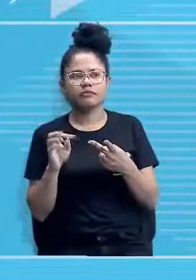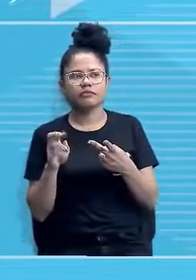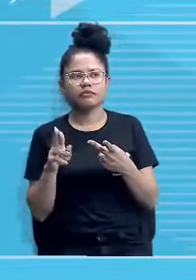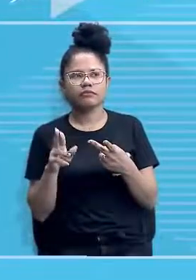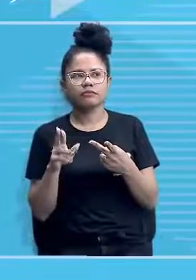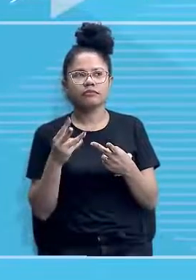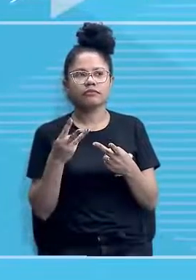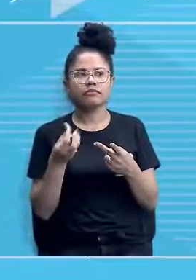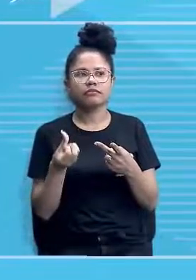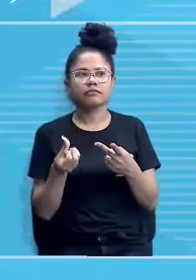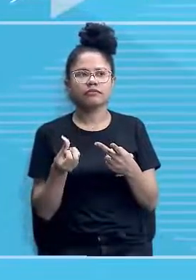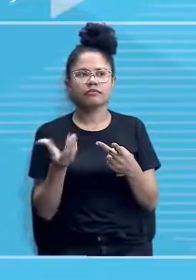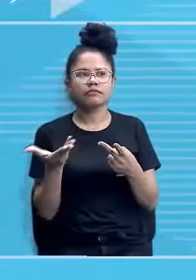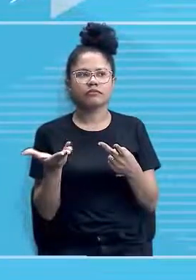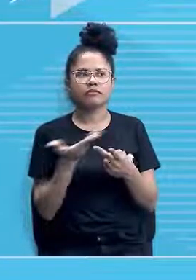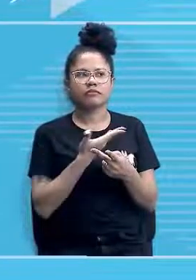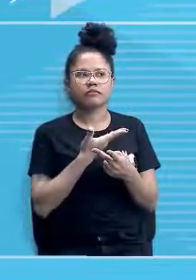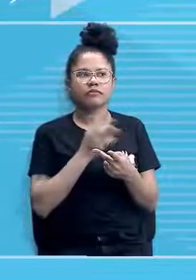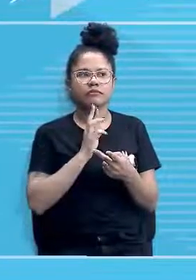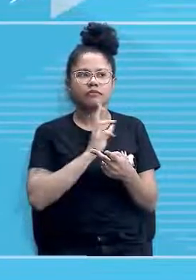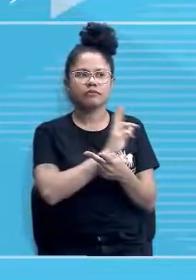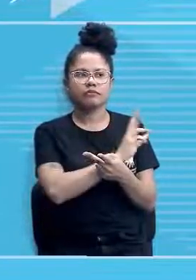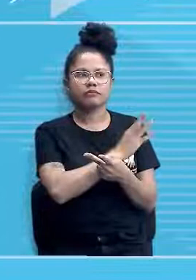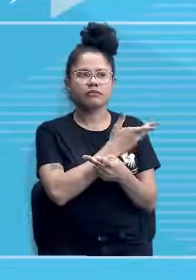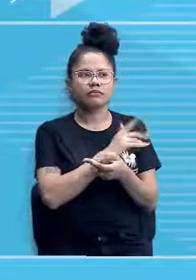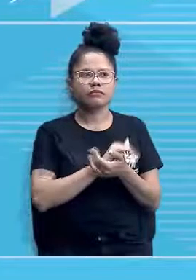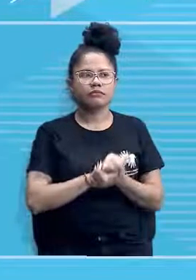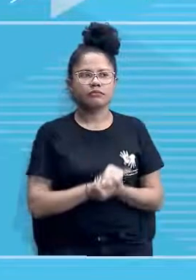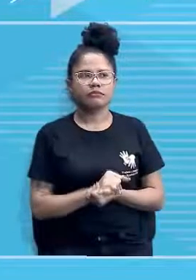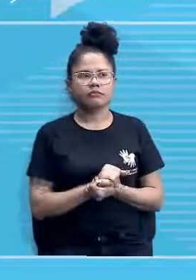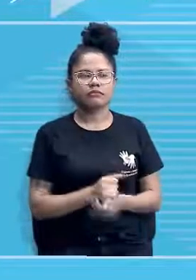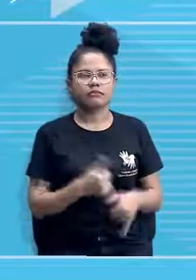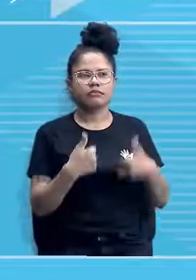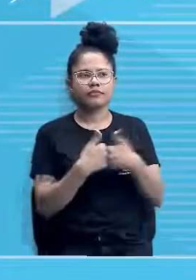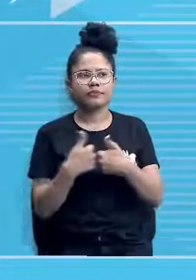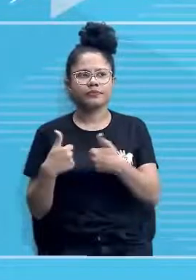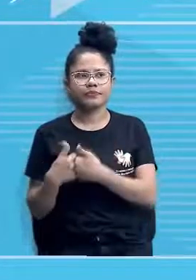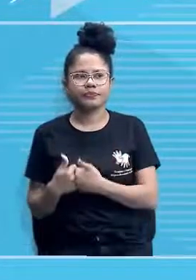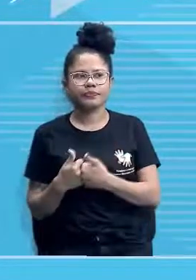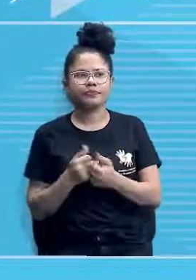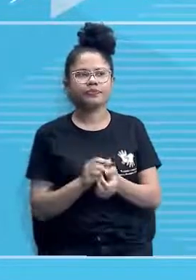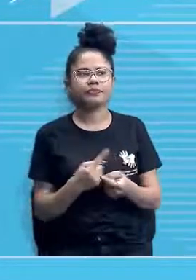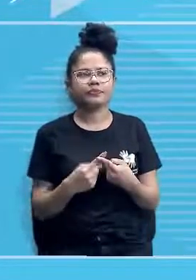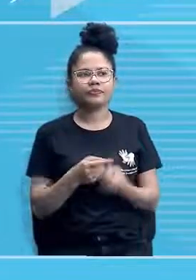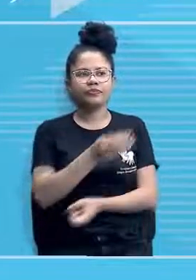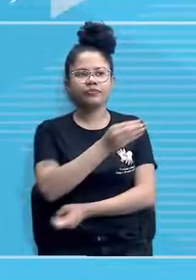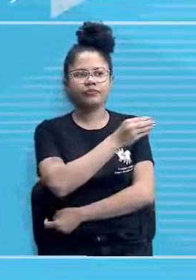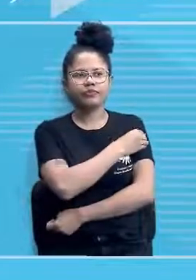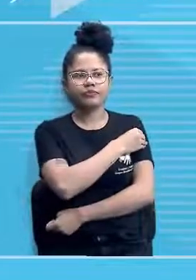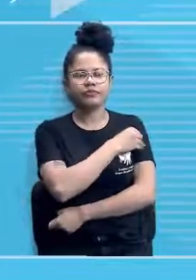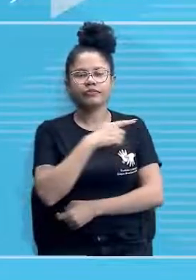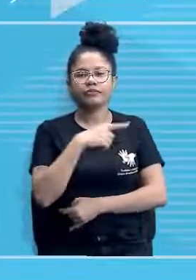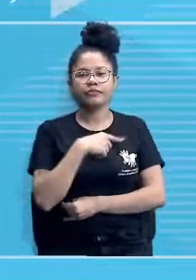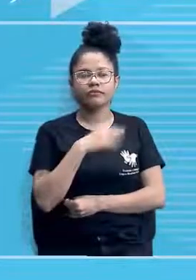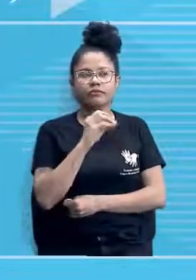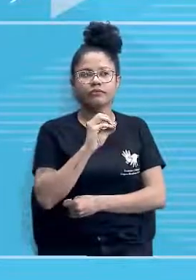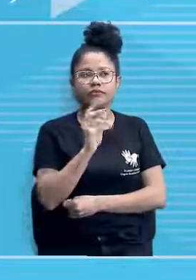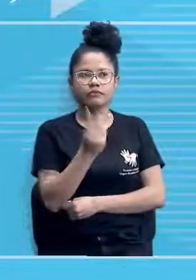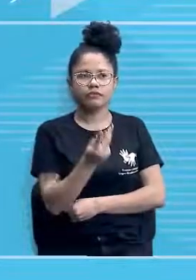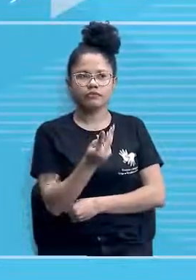resposta está aqui ó tá é a força da ligação ao corpo é só tem hidroxila